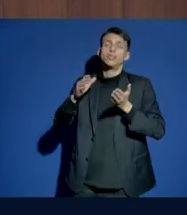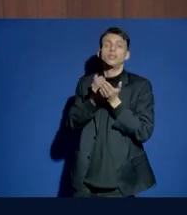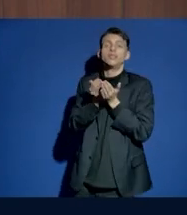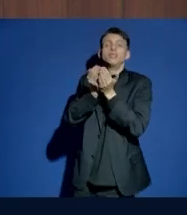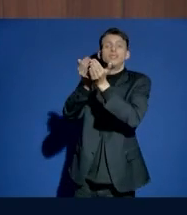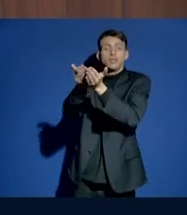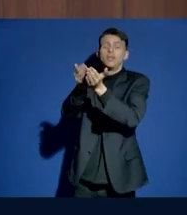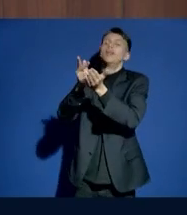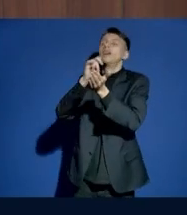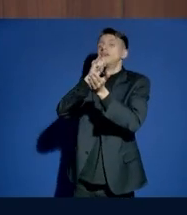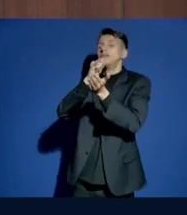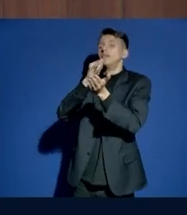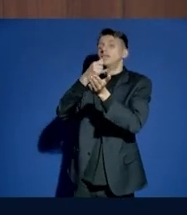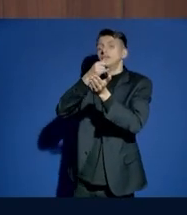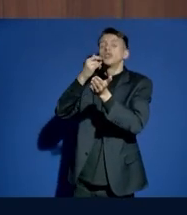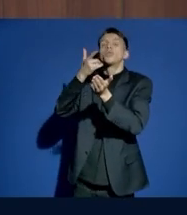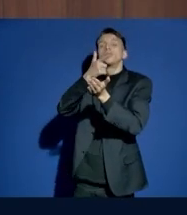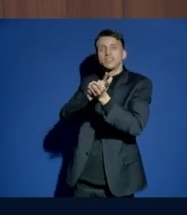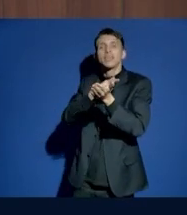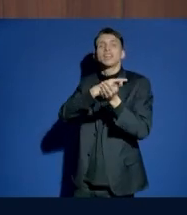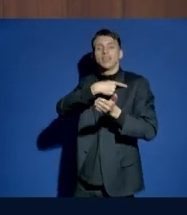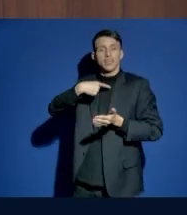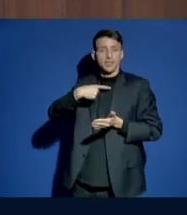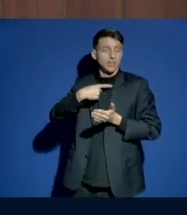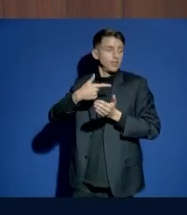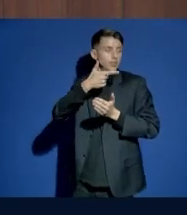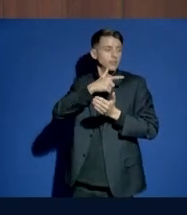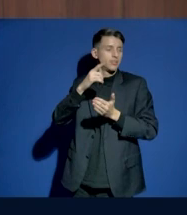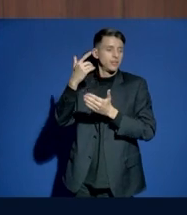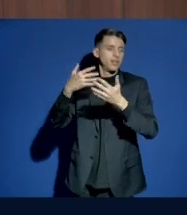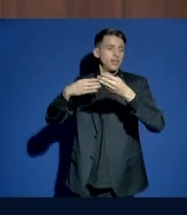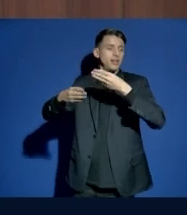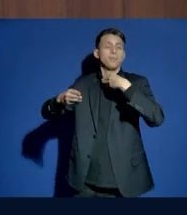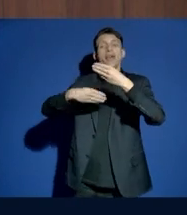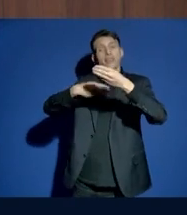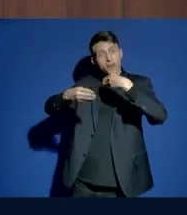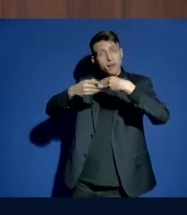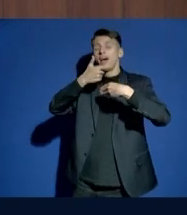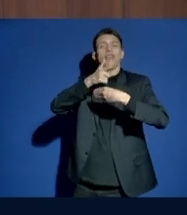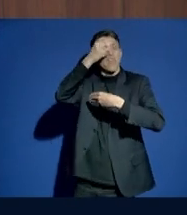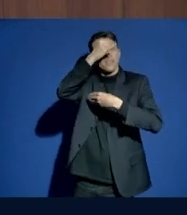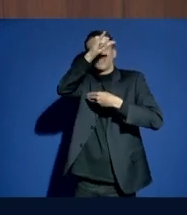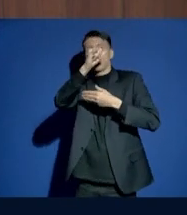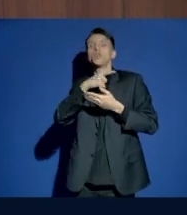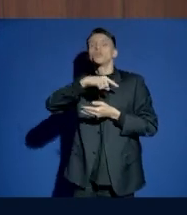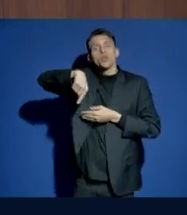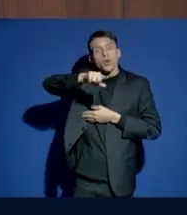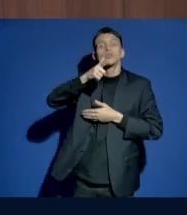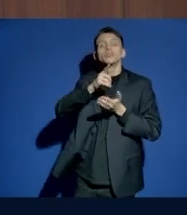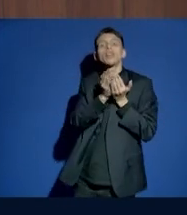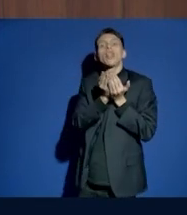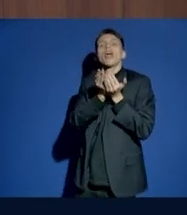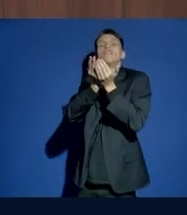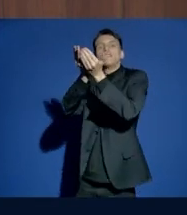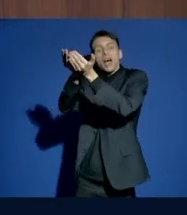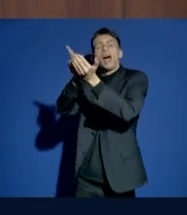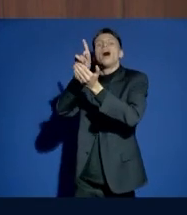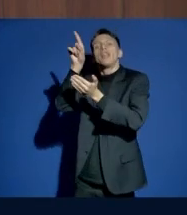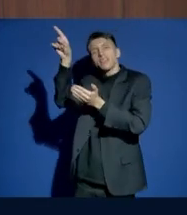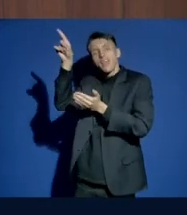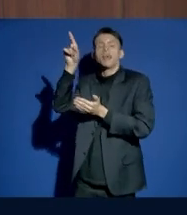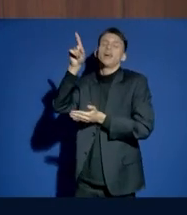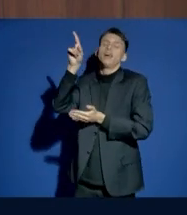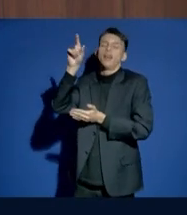ali do Panamá para chegar à Ásia nós seríamos ainda muito mais competitivos e toda a produção Nossa